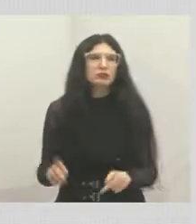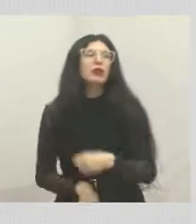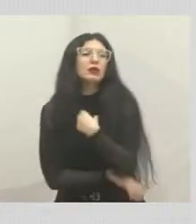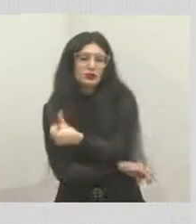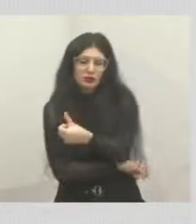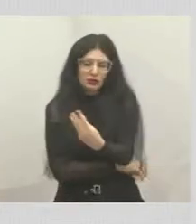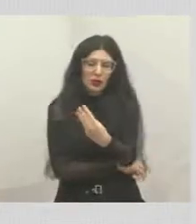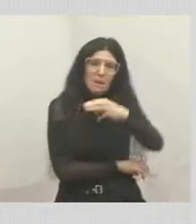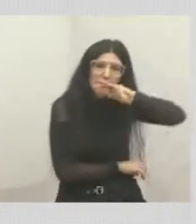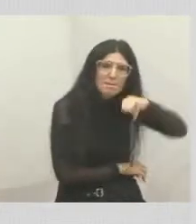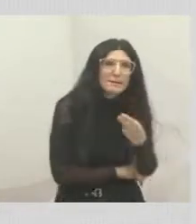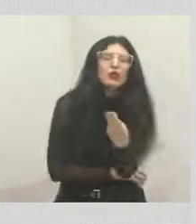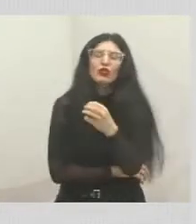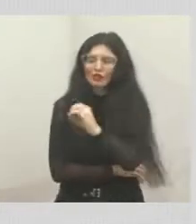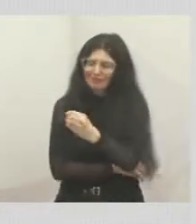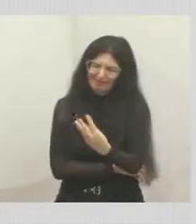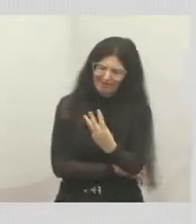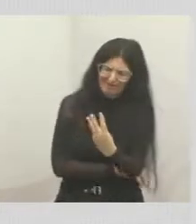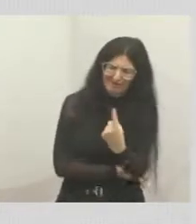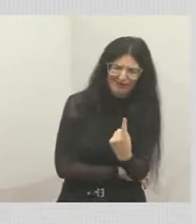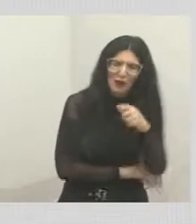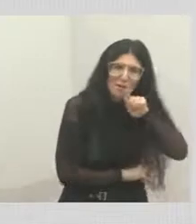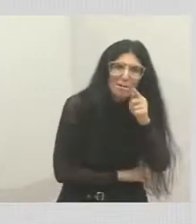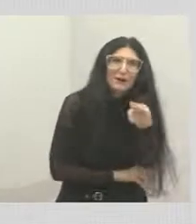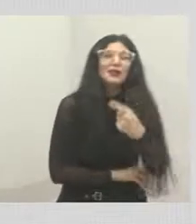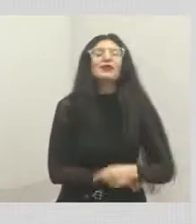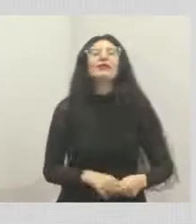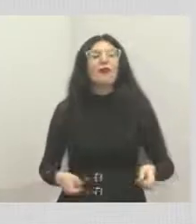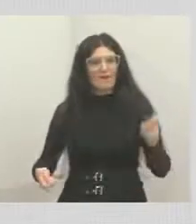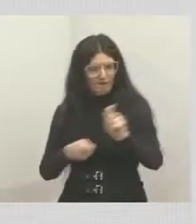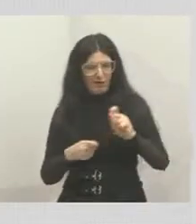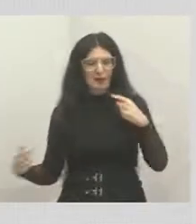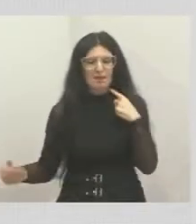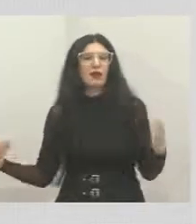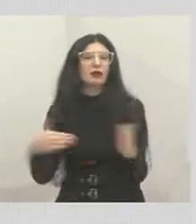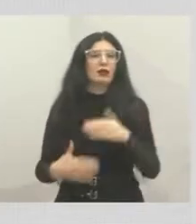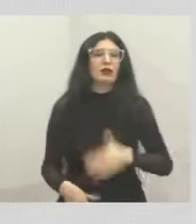63.331, que foi realizado até o segundo quadrimestre de